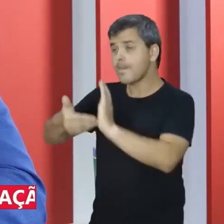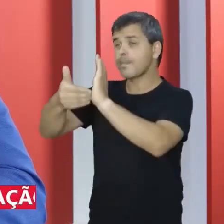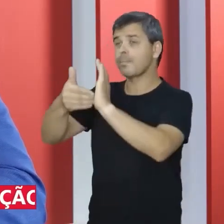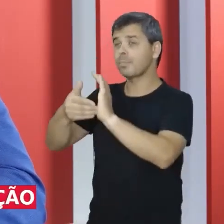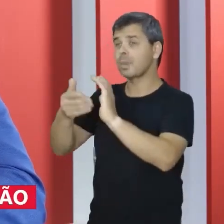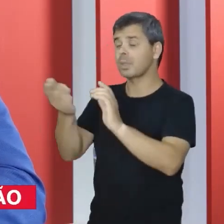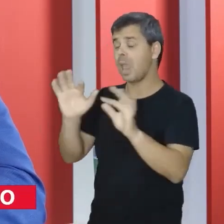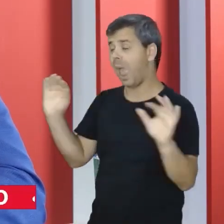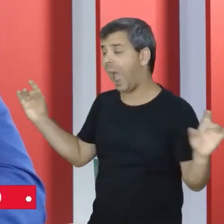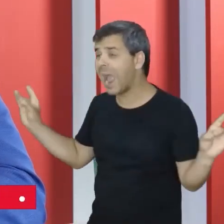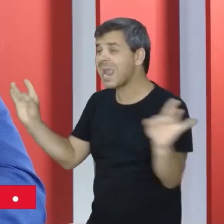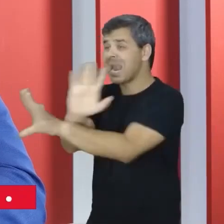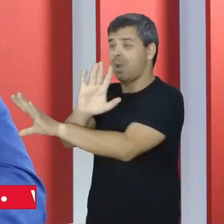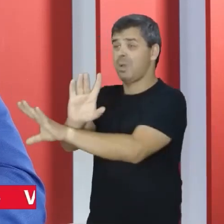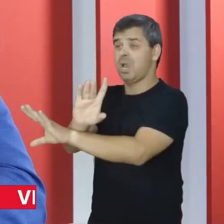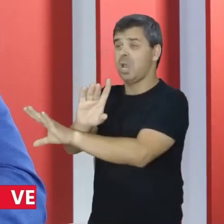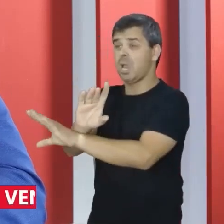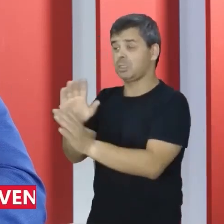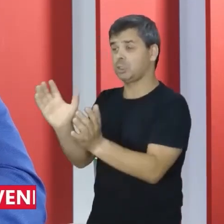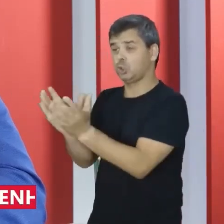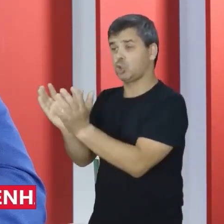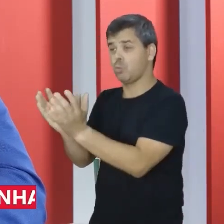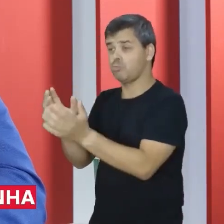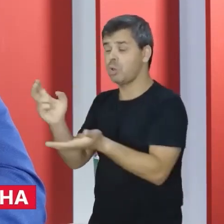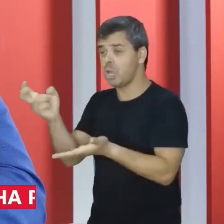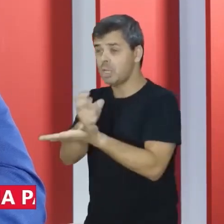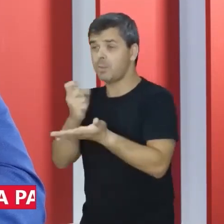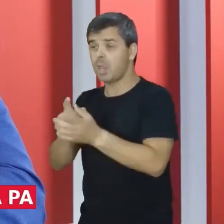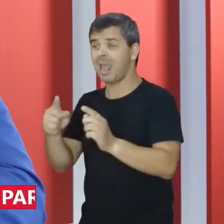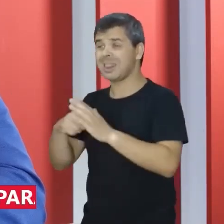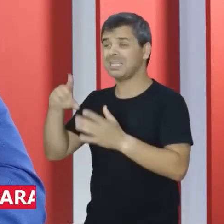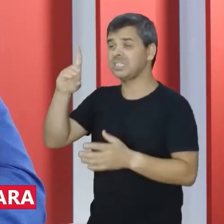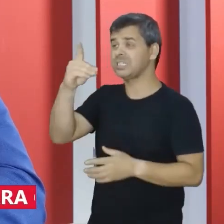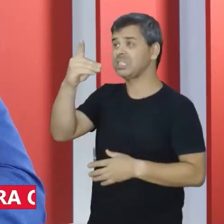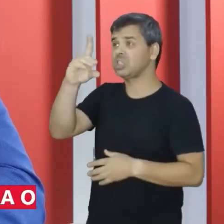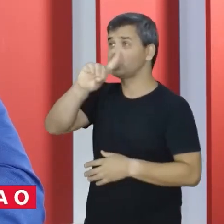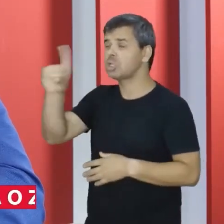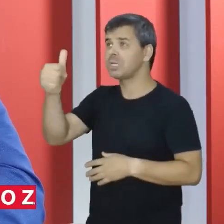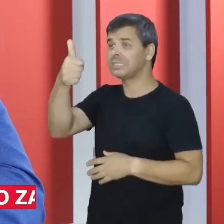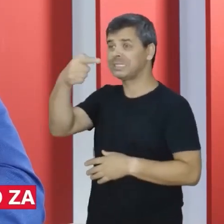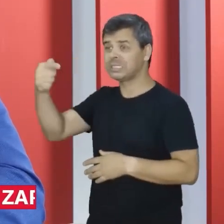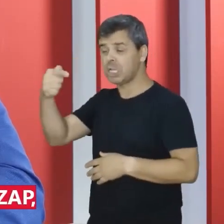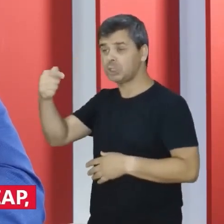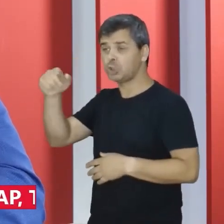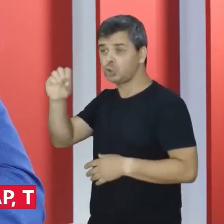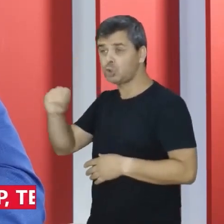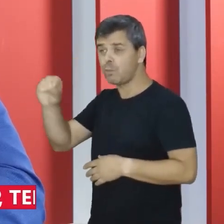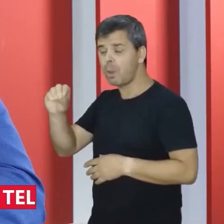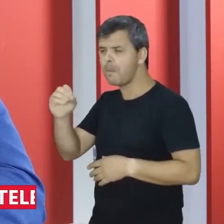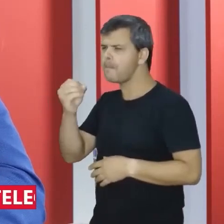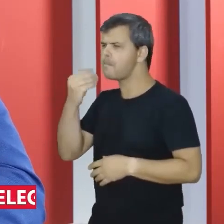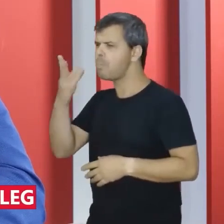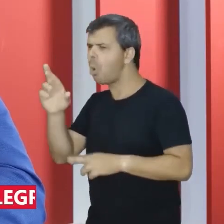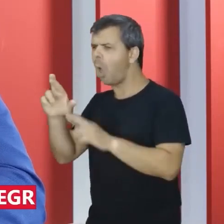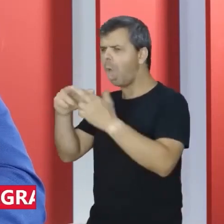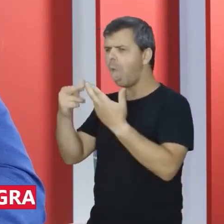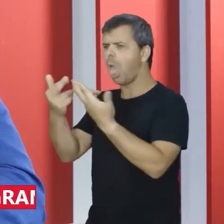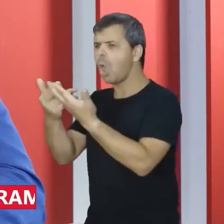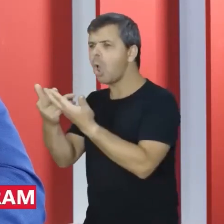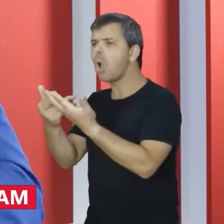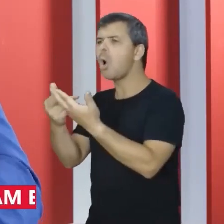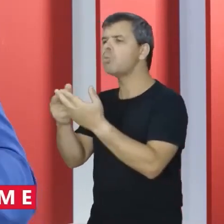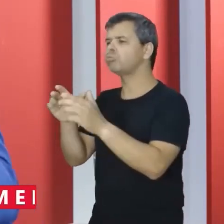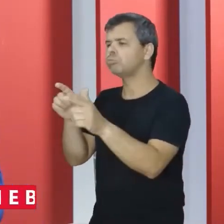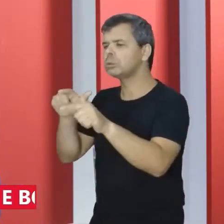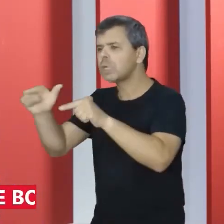quer encerrar a CPI até o dia 17 de outubro. E eu considero que foi extremamente positiva a atuação da CPI